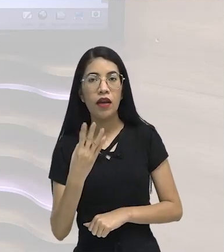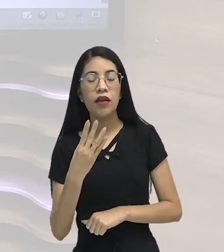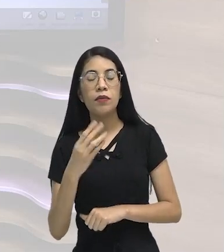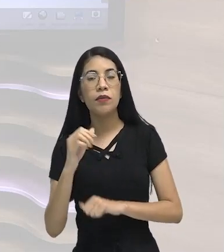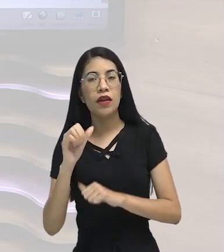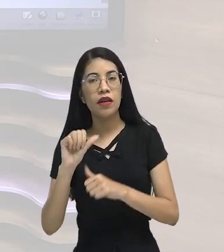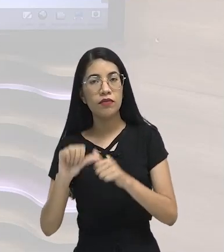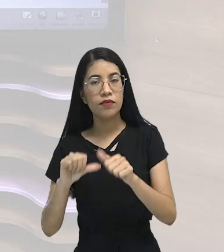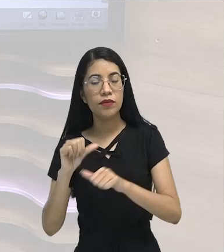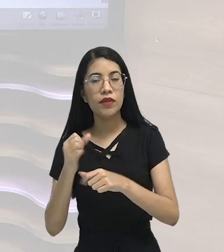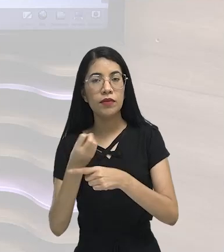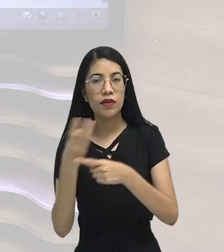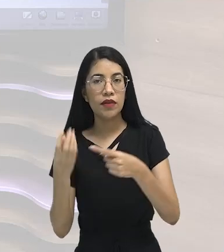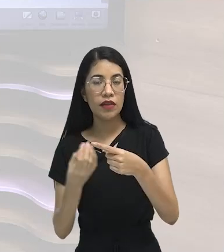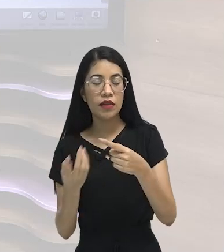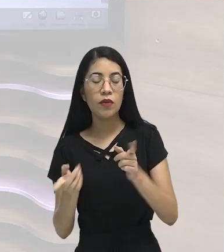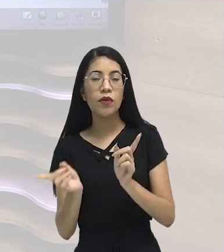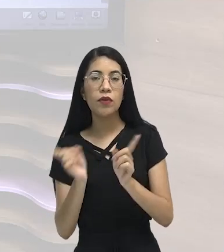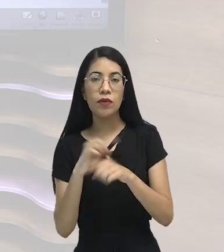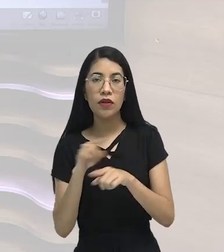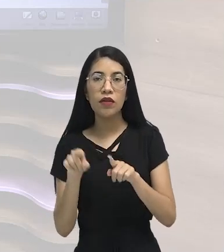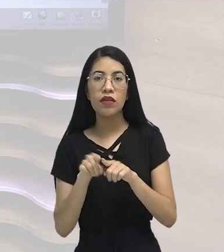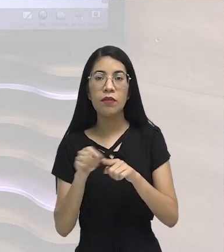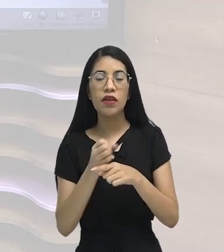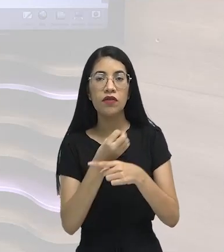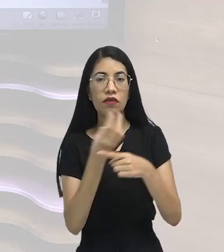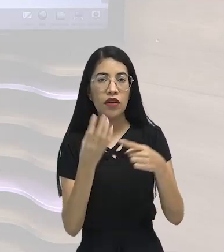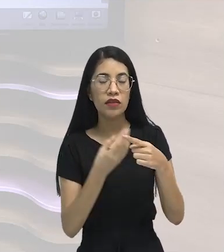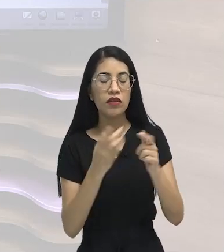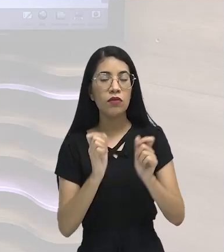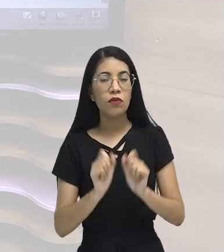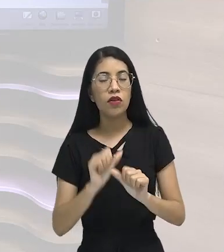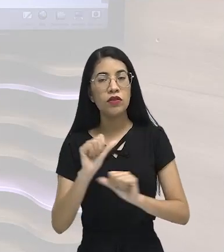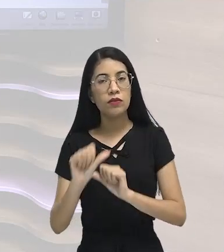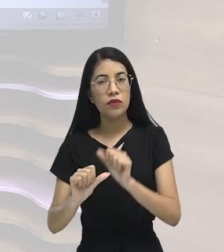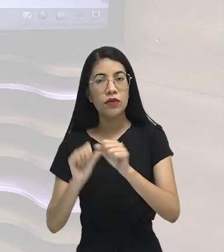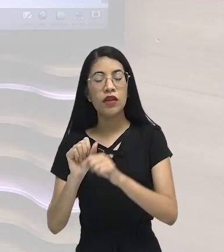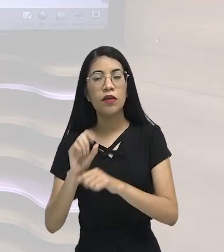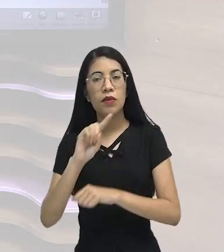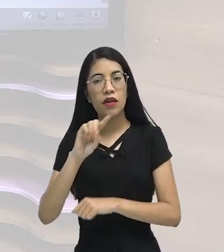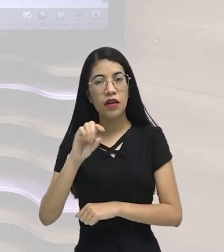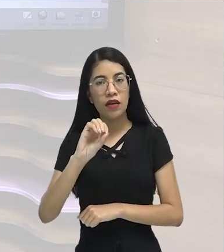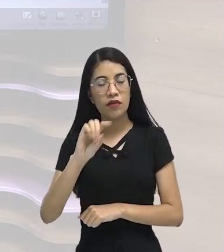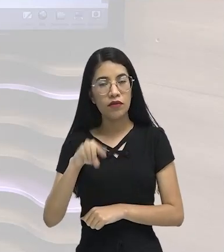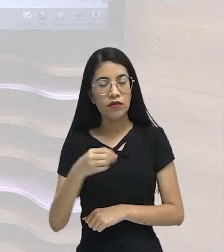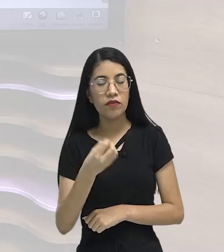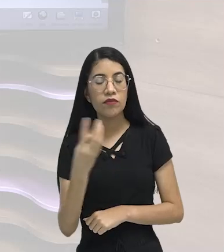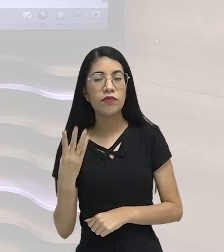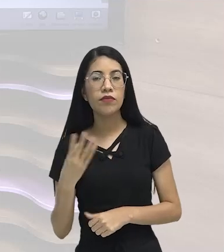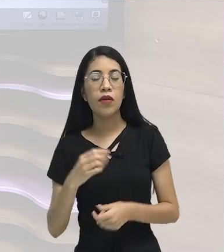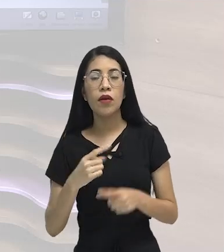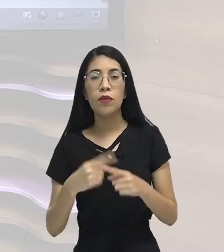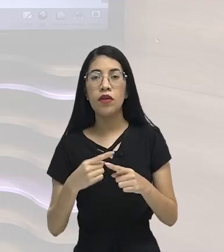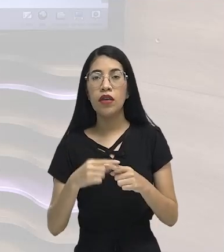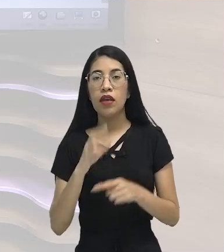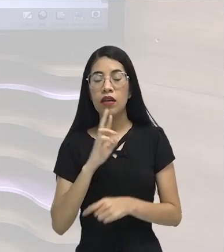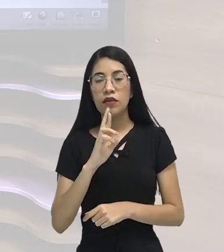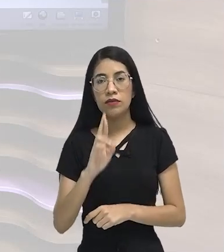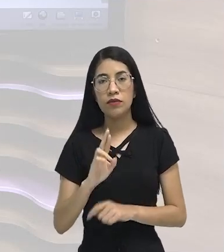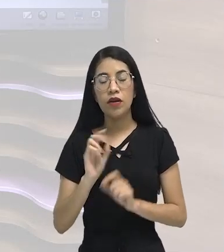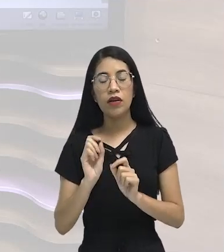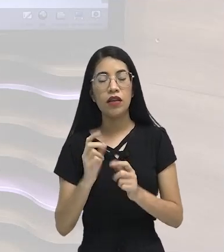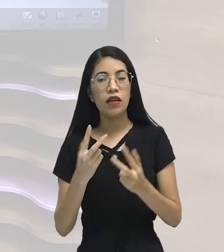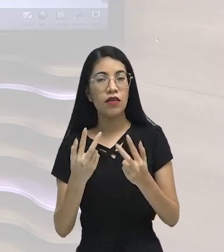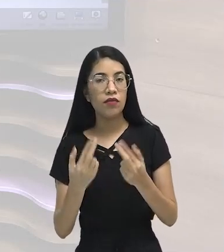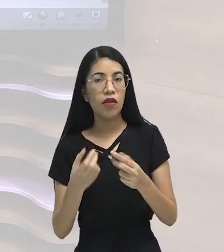fração e vice-versa. Isso porque o número decimal, ele nada mais é que o resultado de uma fração. Lembra do primeiro